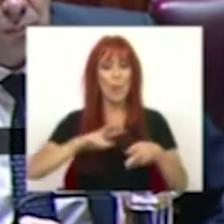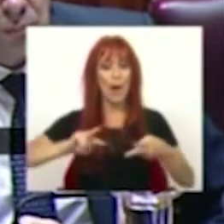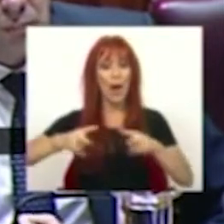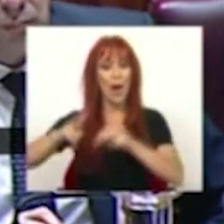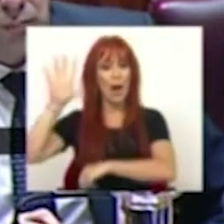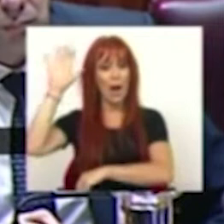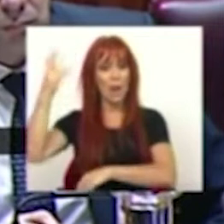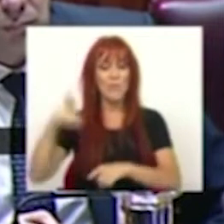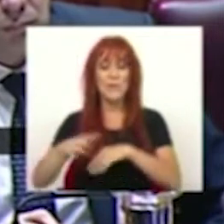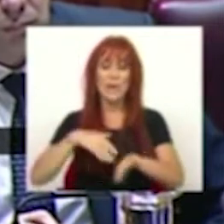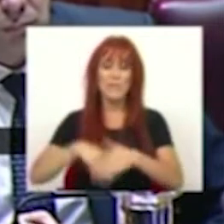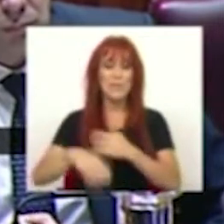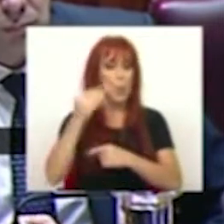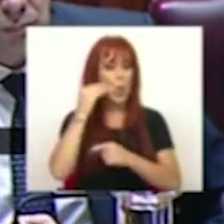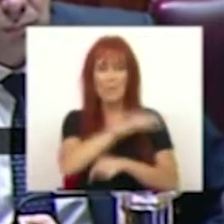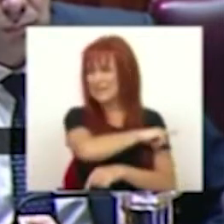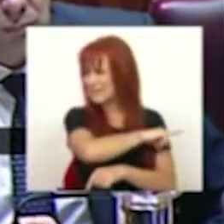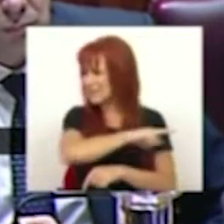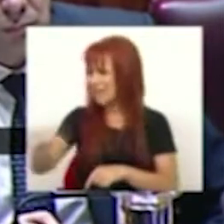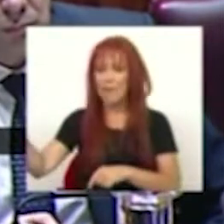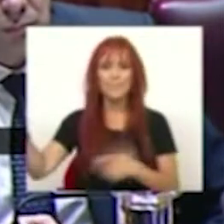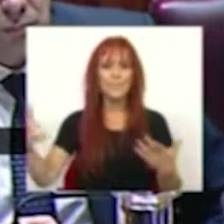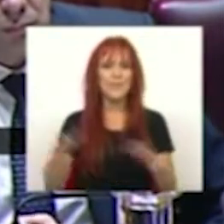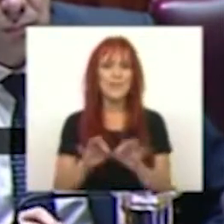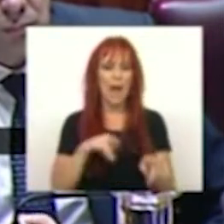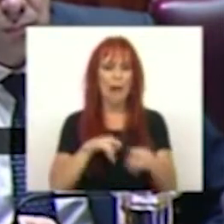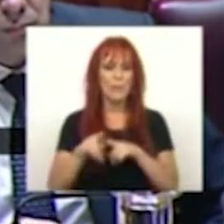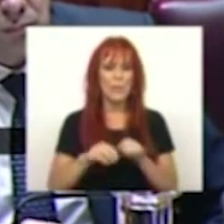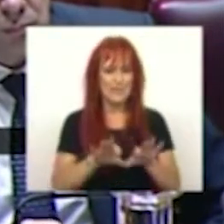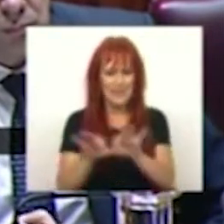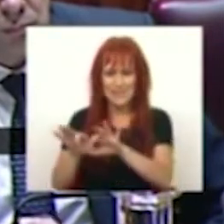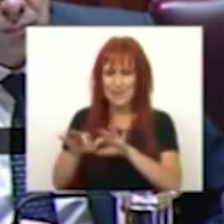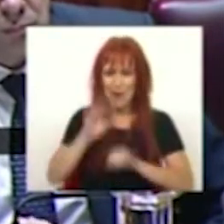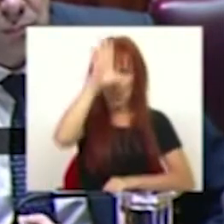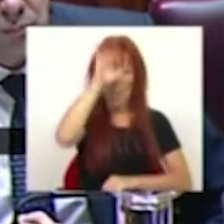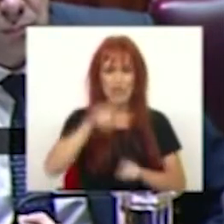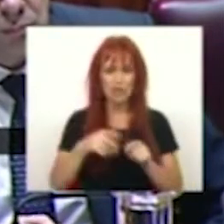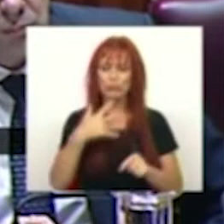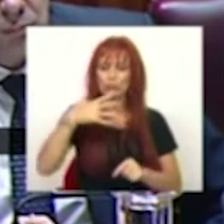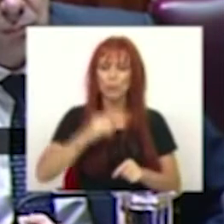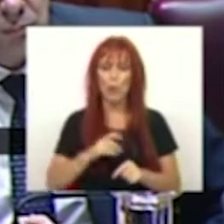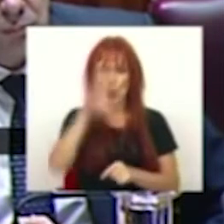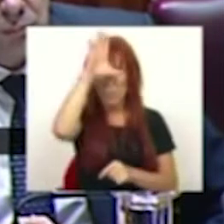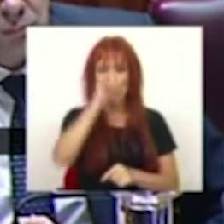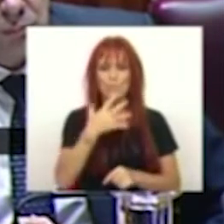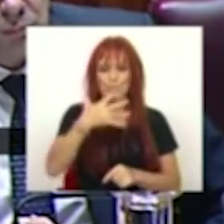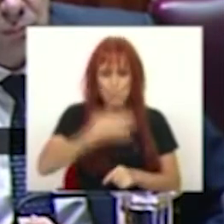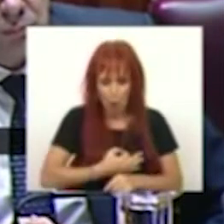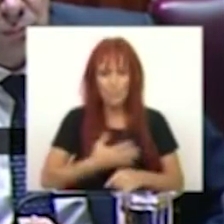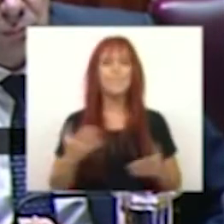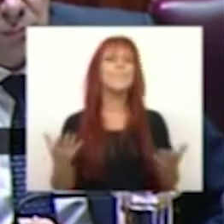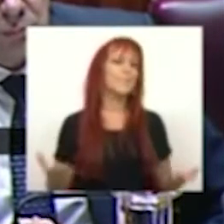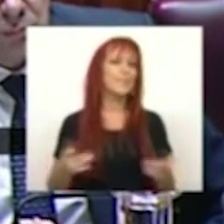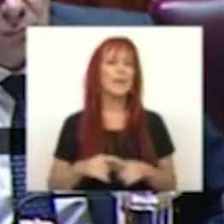climáticas e fazê-lo de uma forma transversal, com uma política comum do Governo e de todo o Governo.